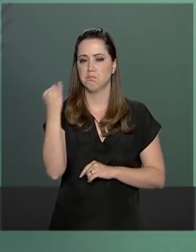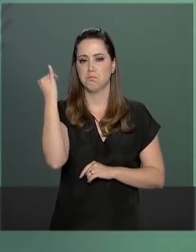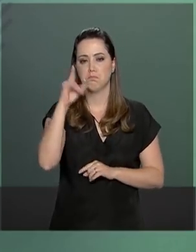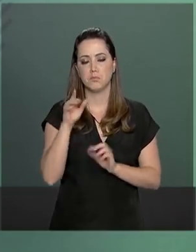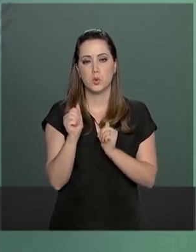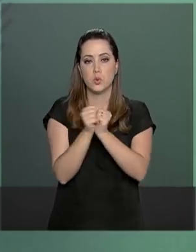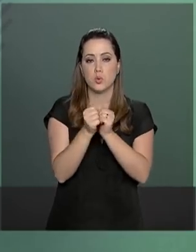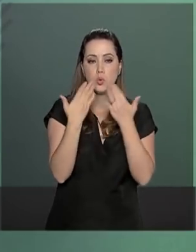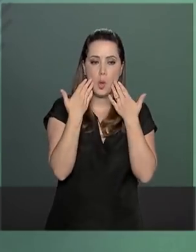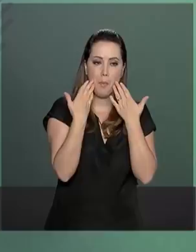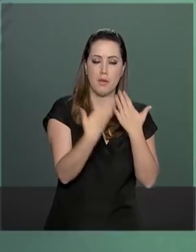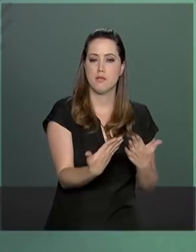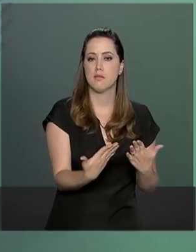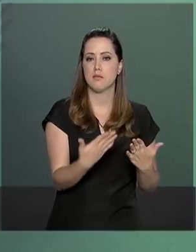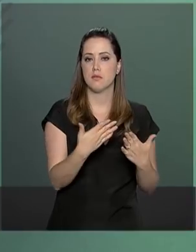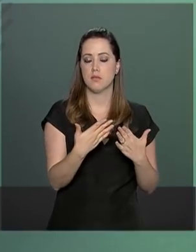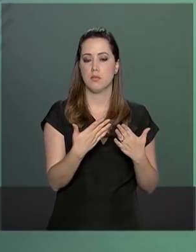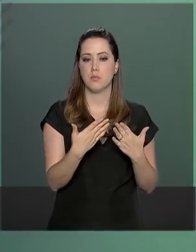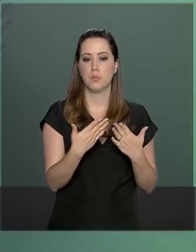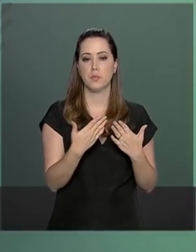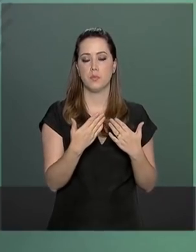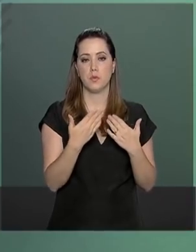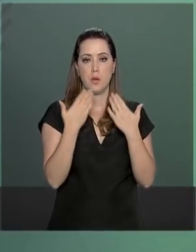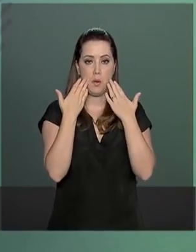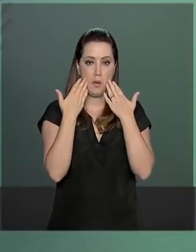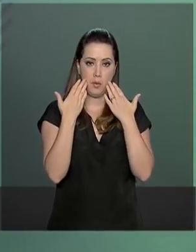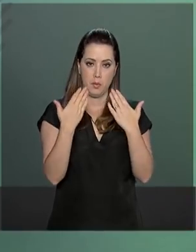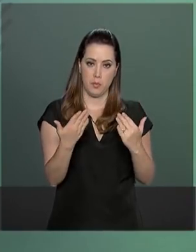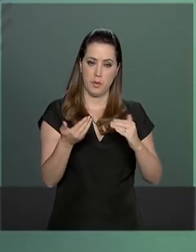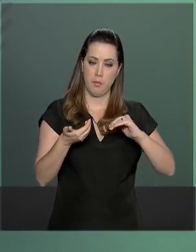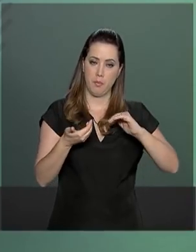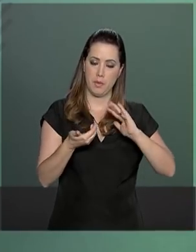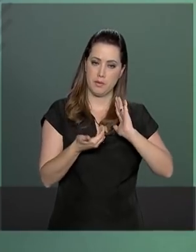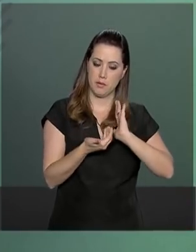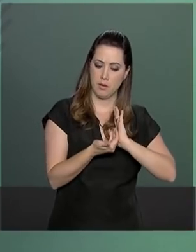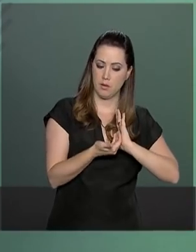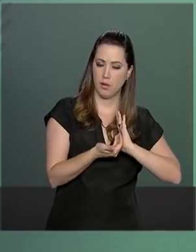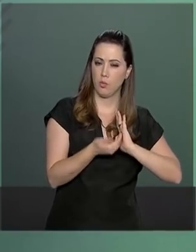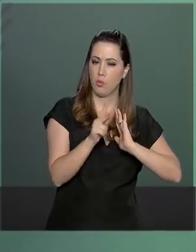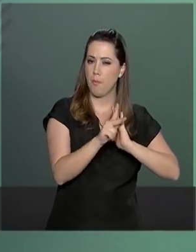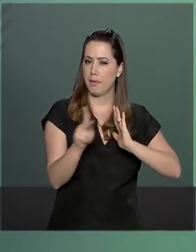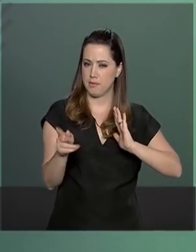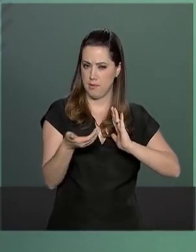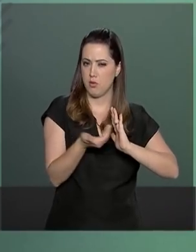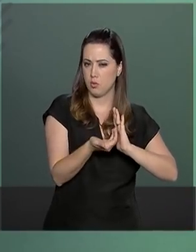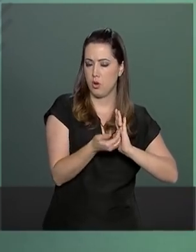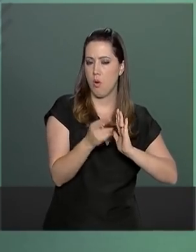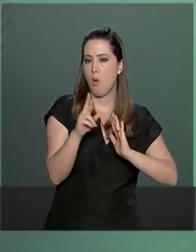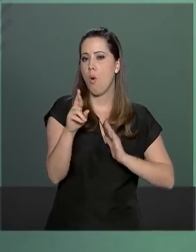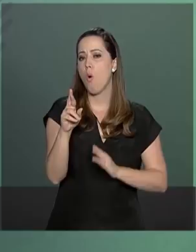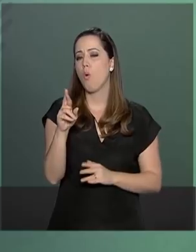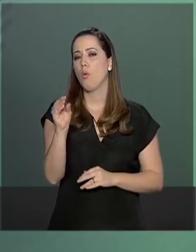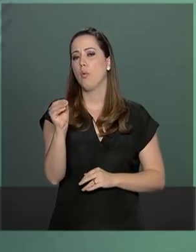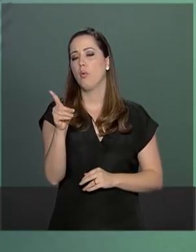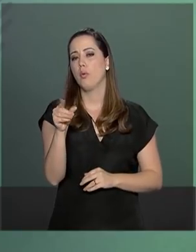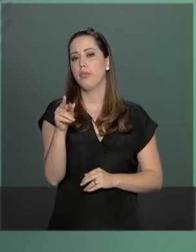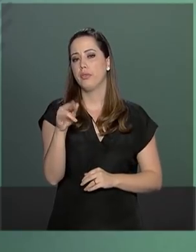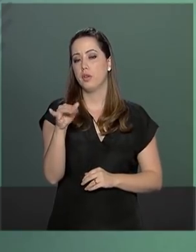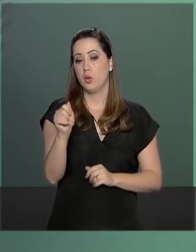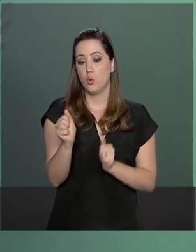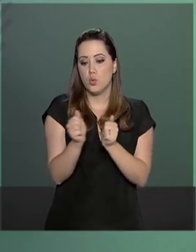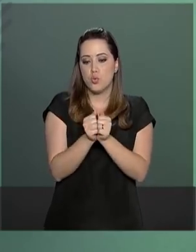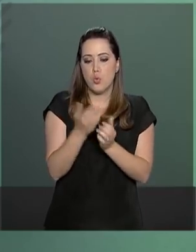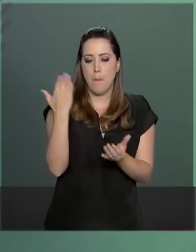apresentasse ao o presidente da câmara deputado rodrigo maia levando em mãos